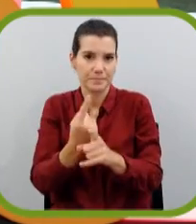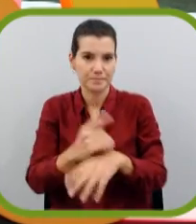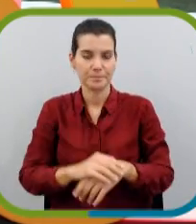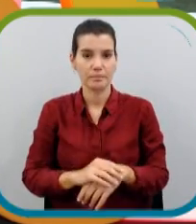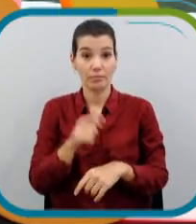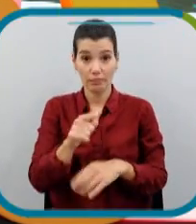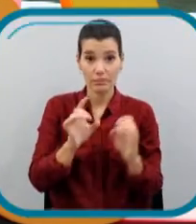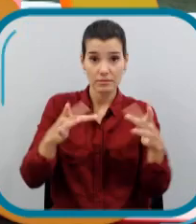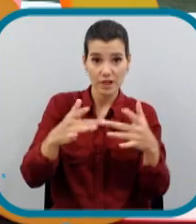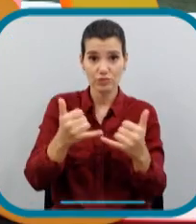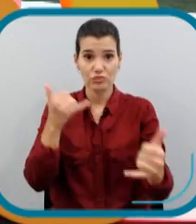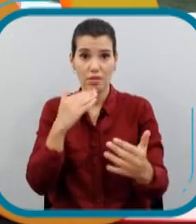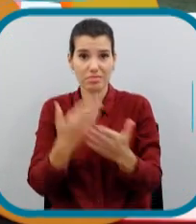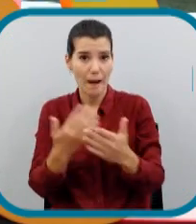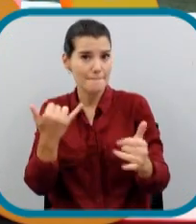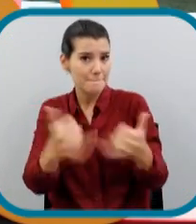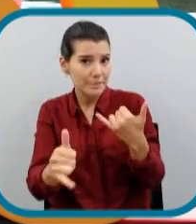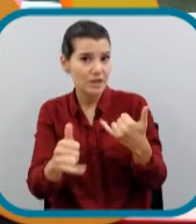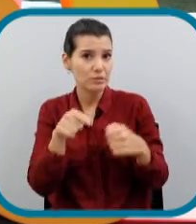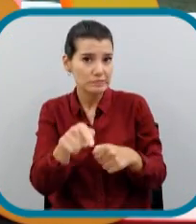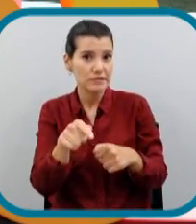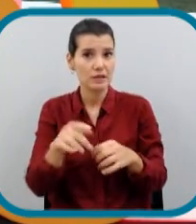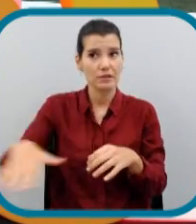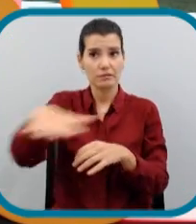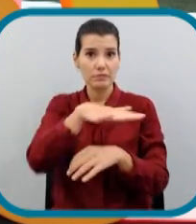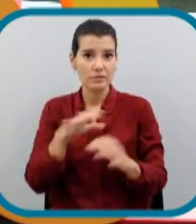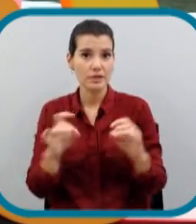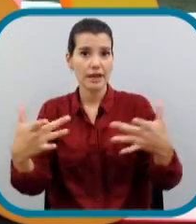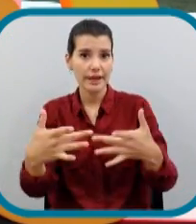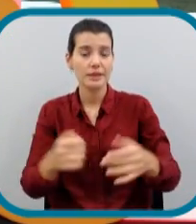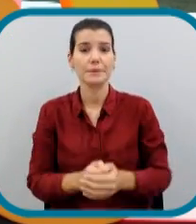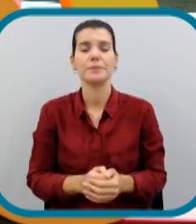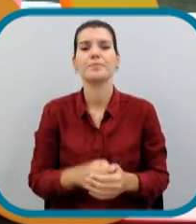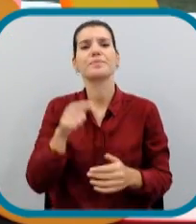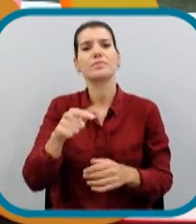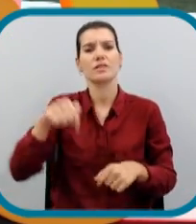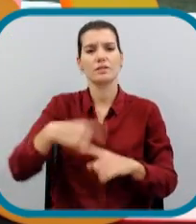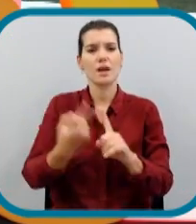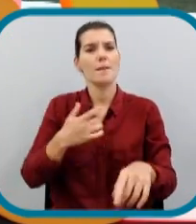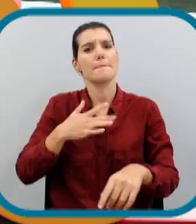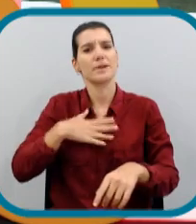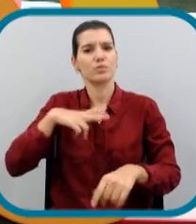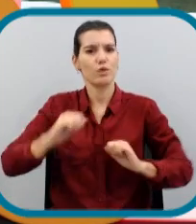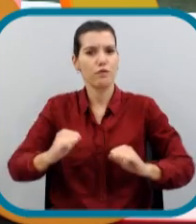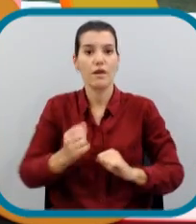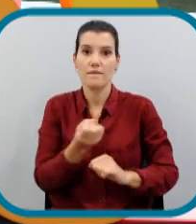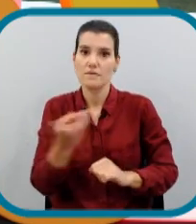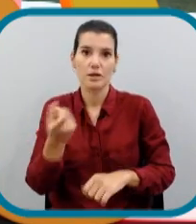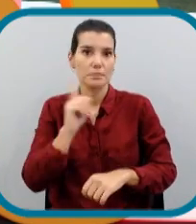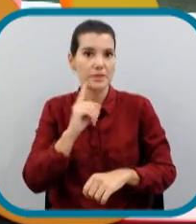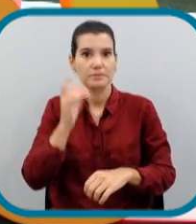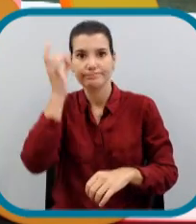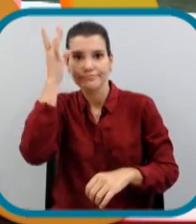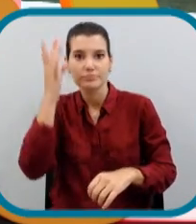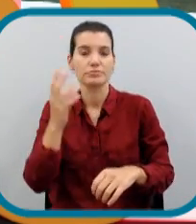esta digitalização uma porta aberta para os perigos do ciberespaço? Este ano, várias empresas nacionais foram alvo de